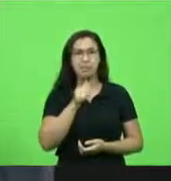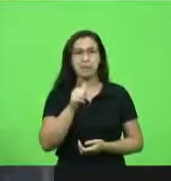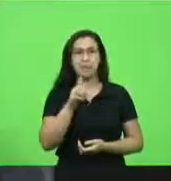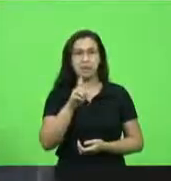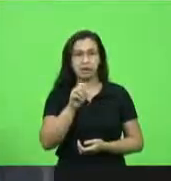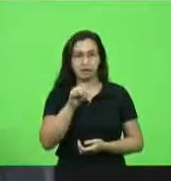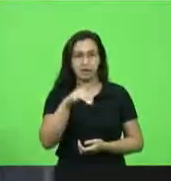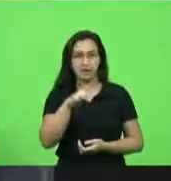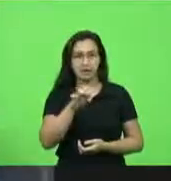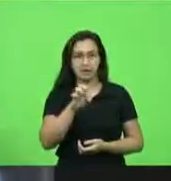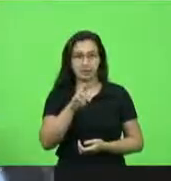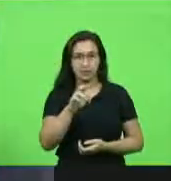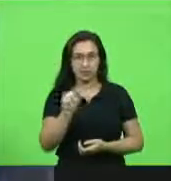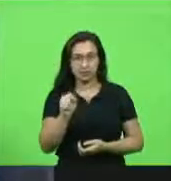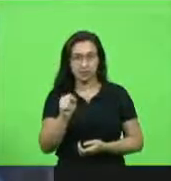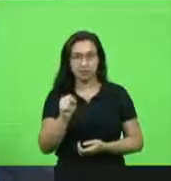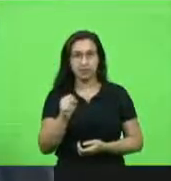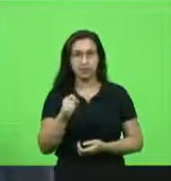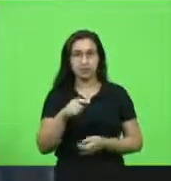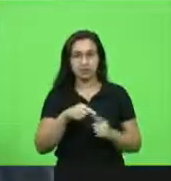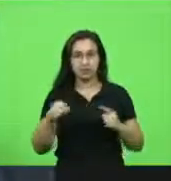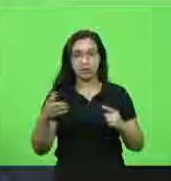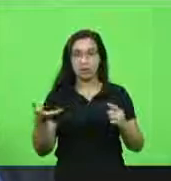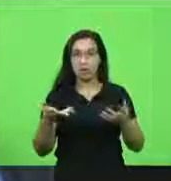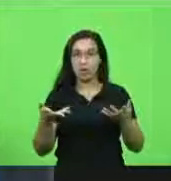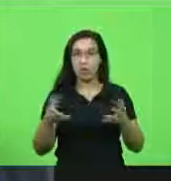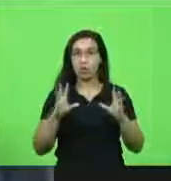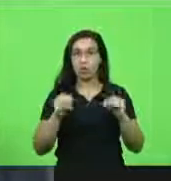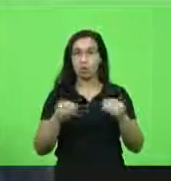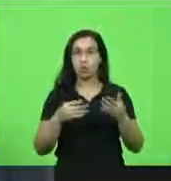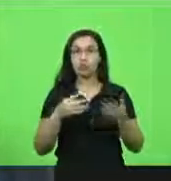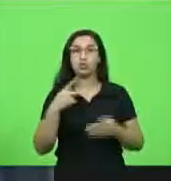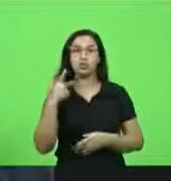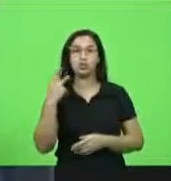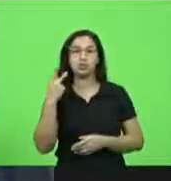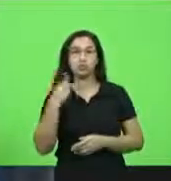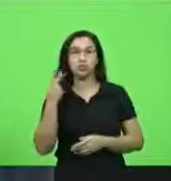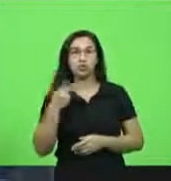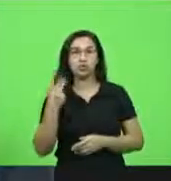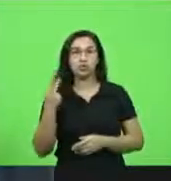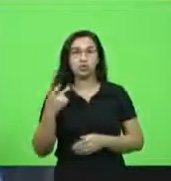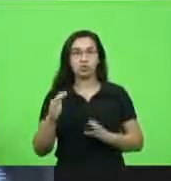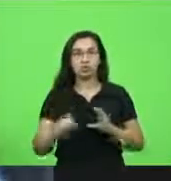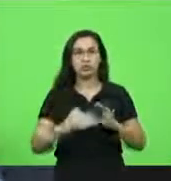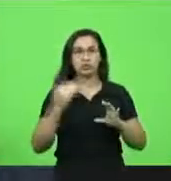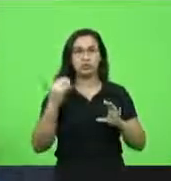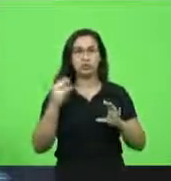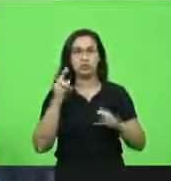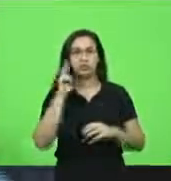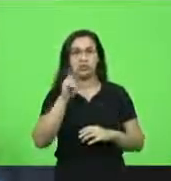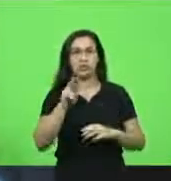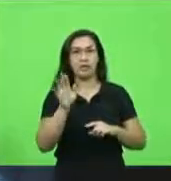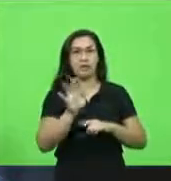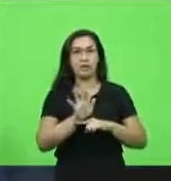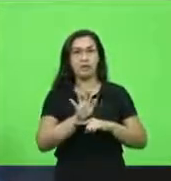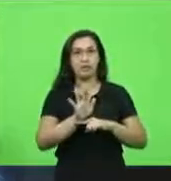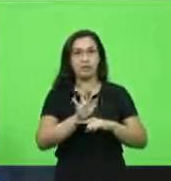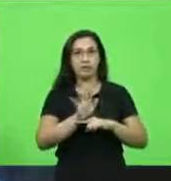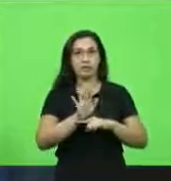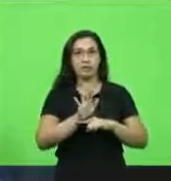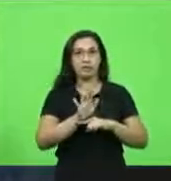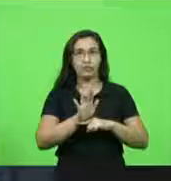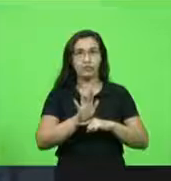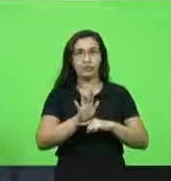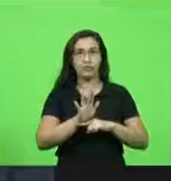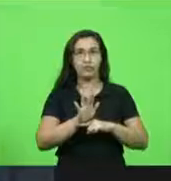Essa última semana eu fiquei estarrecido e todos os parlamentares que receberam aquele vídeo comentaram, alguns mais próximos que eu pude comentar,